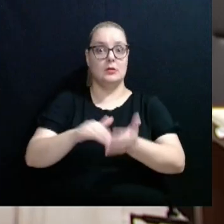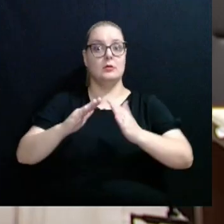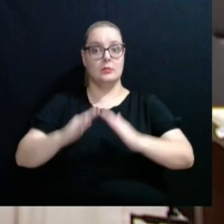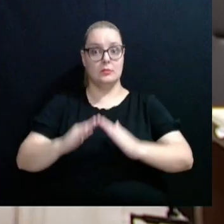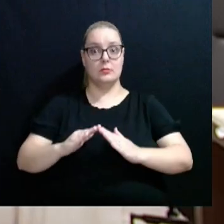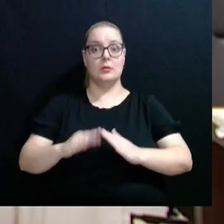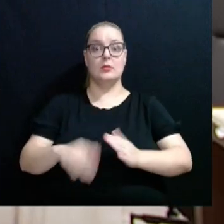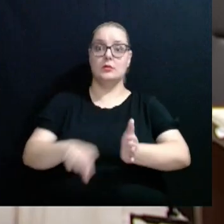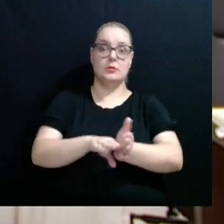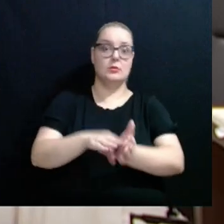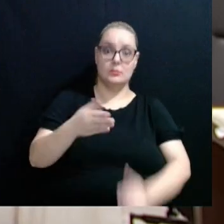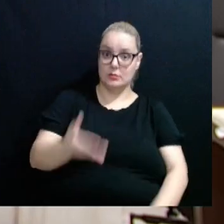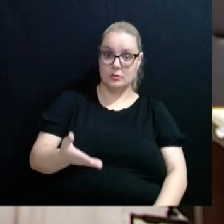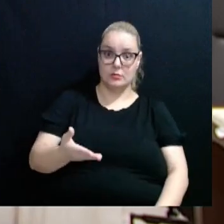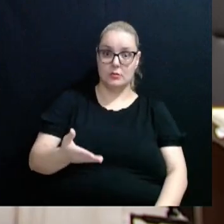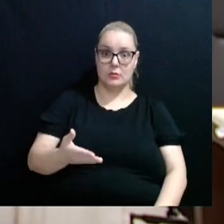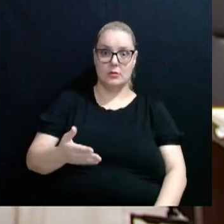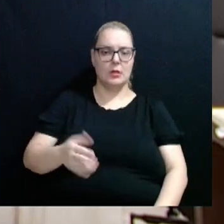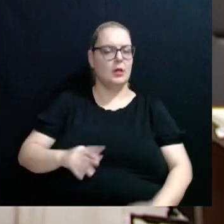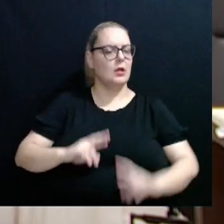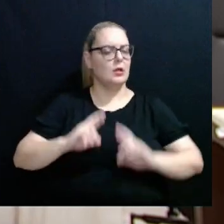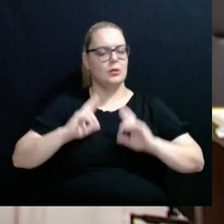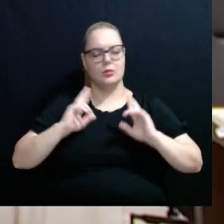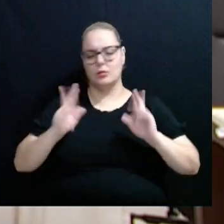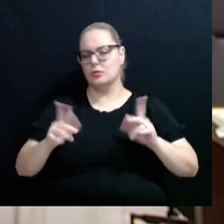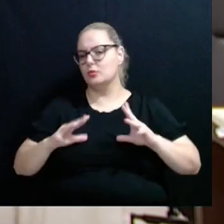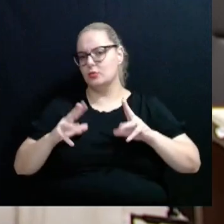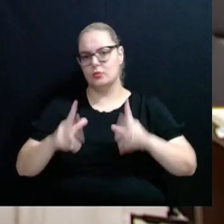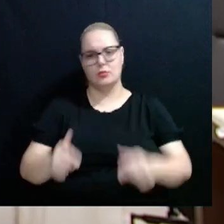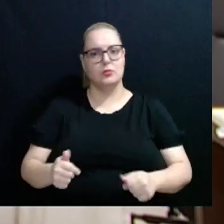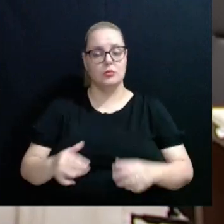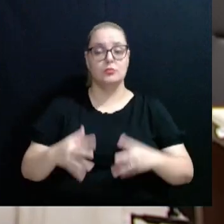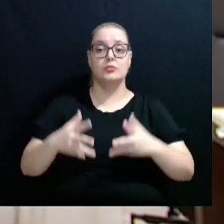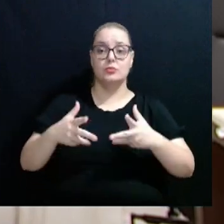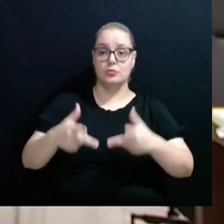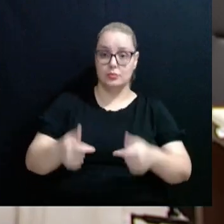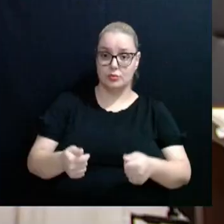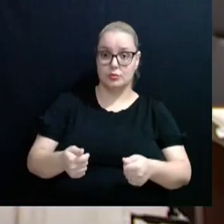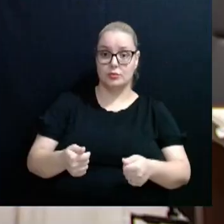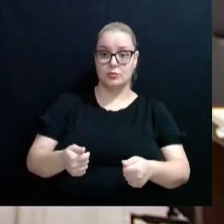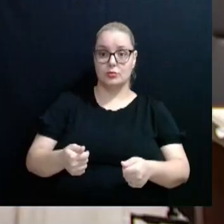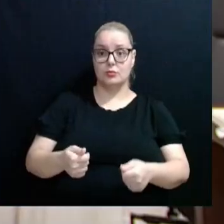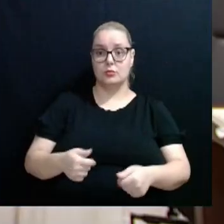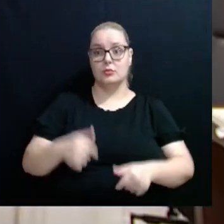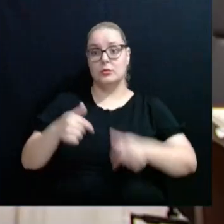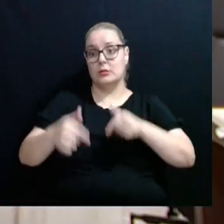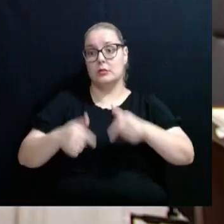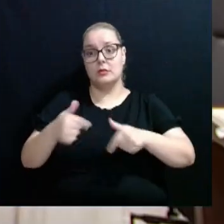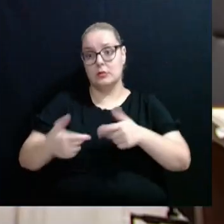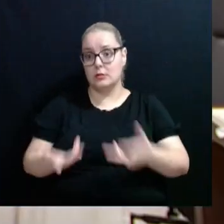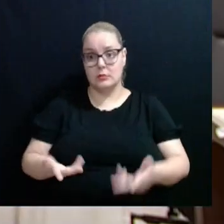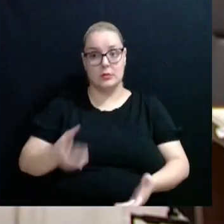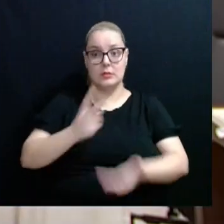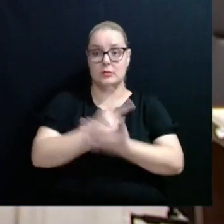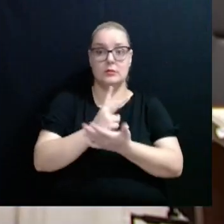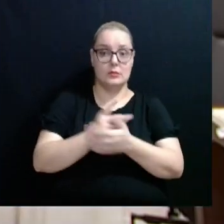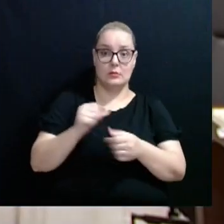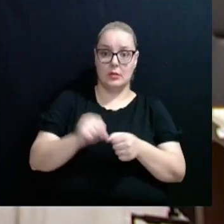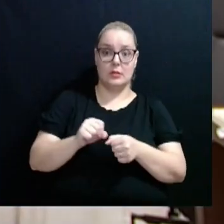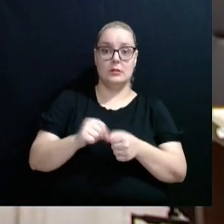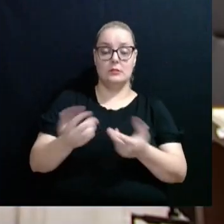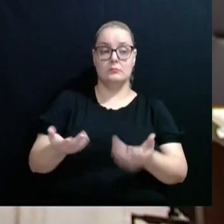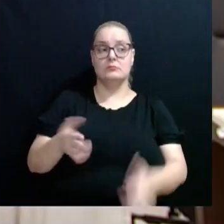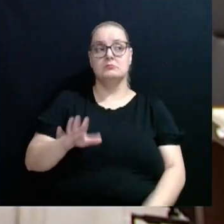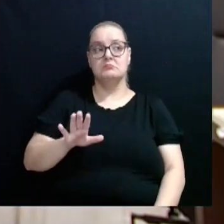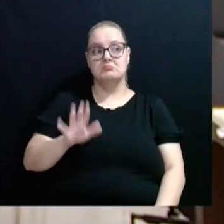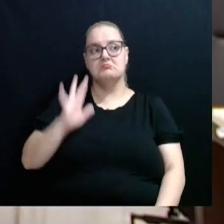um universo totalmente diferente daquilo que eu trabalhava, daquilo que eu sempre fazia. Mas eu acho que